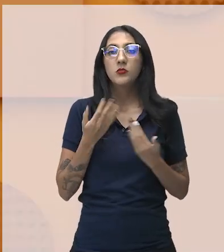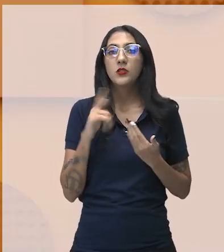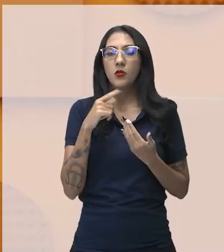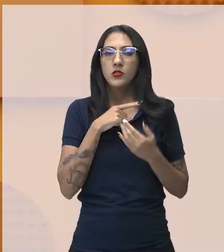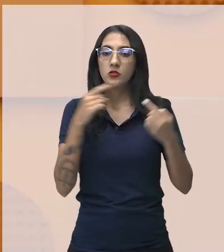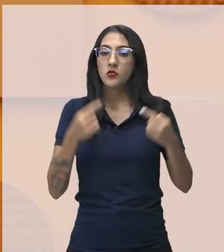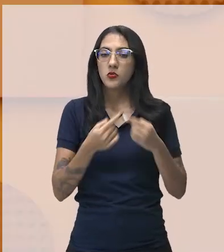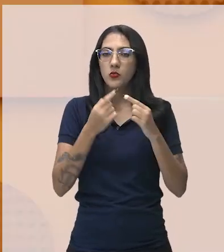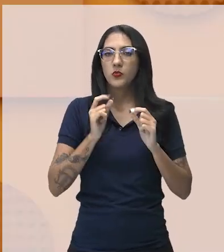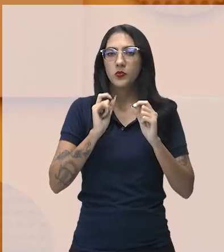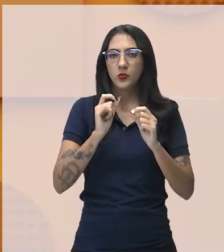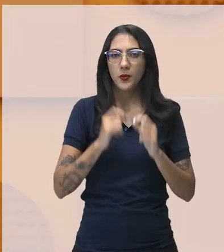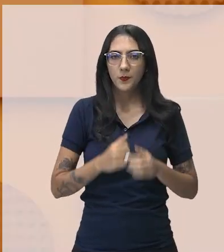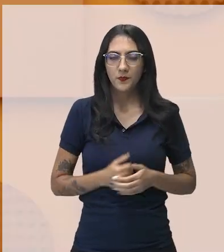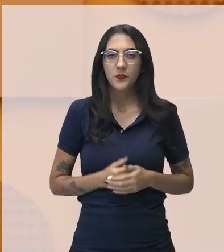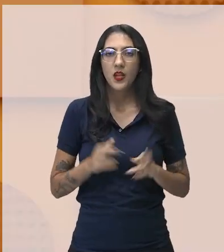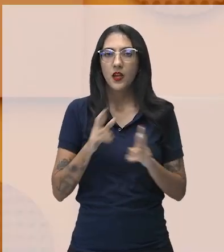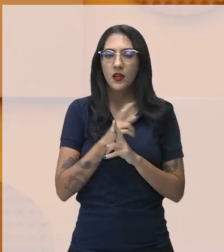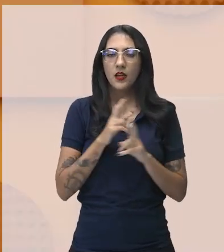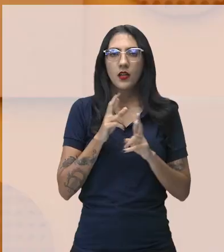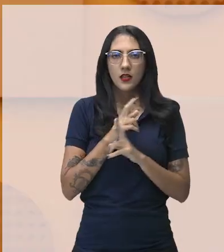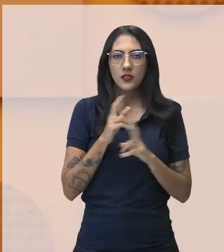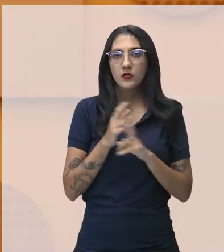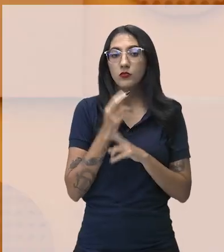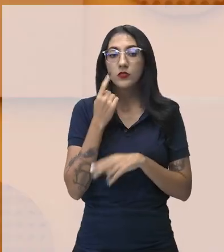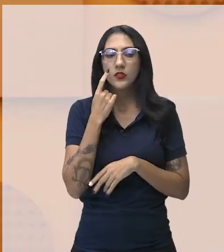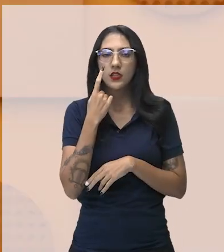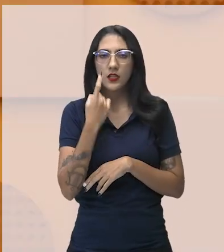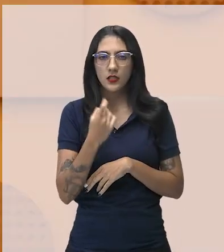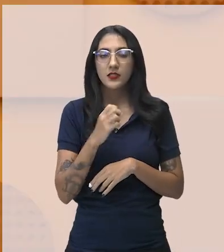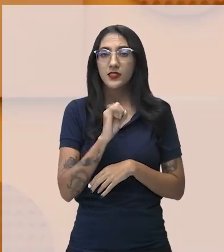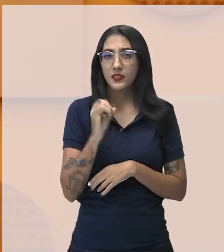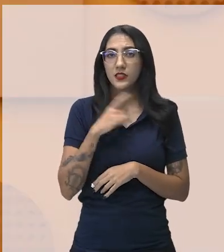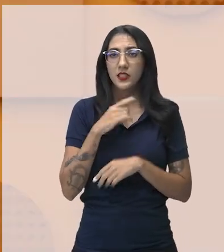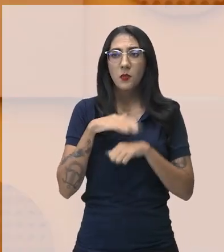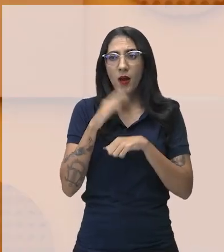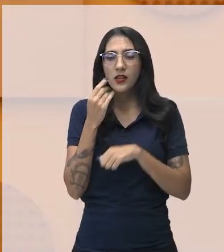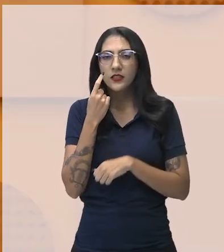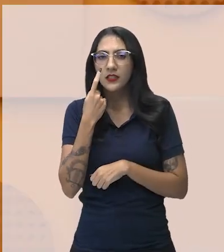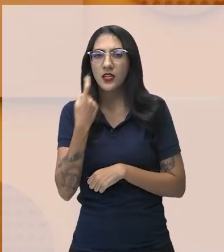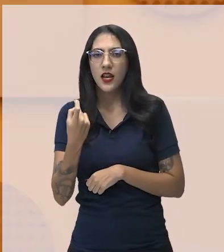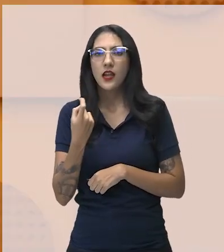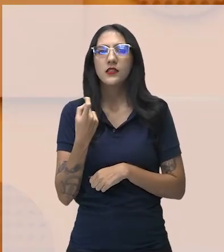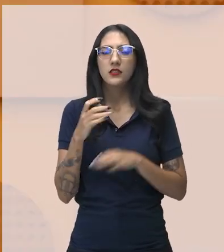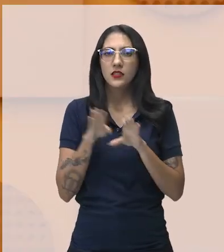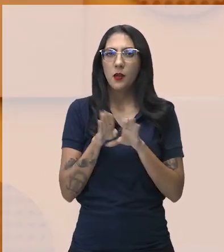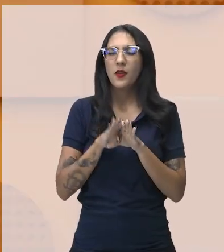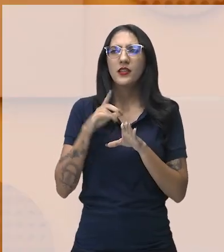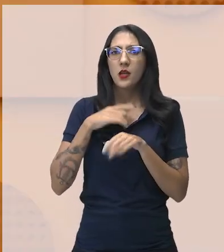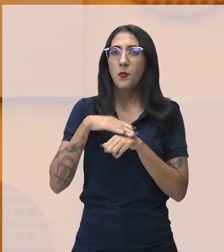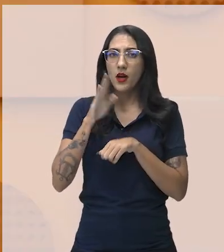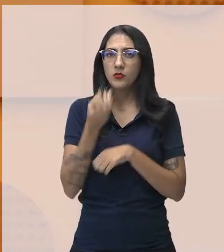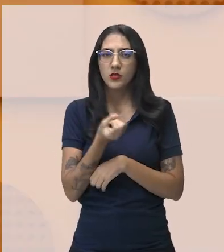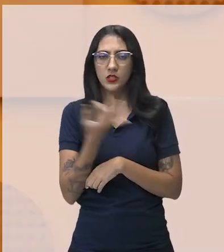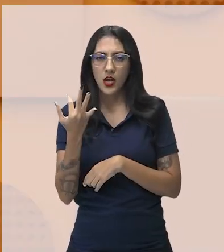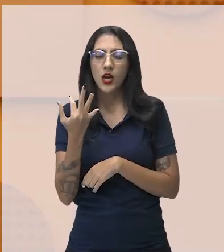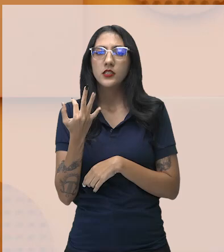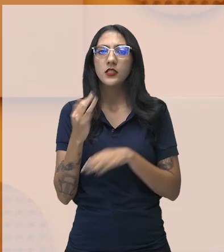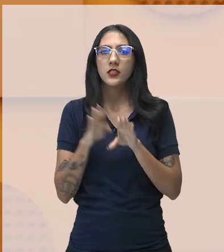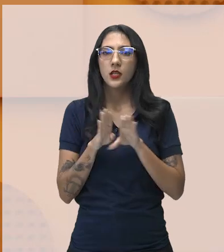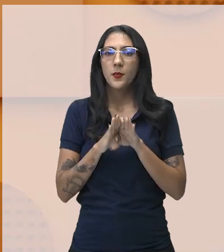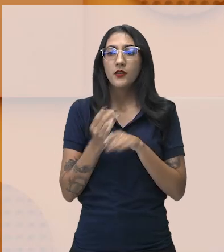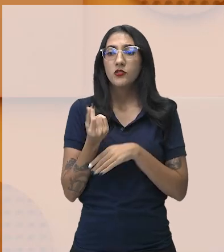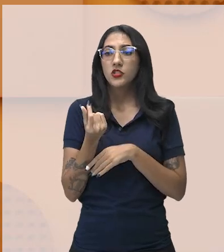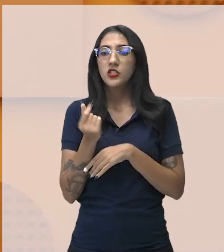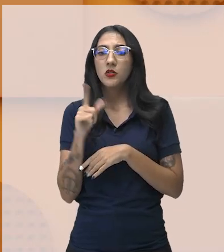estar voltado aí à lei da oferta e da procura. Quanto mais se procura, normalmente mais vai ter aquele produto e o preço acaba